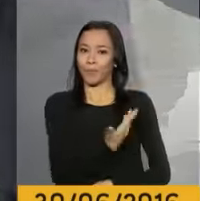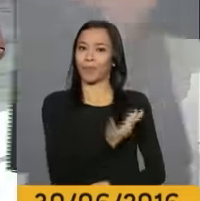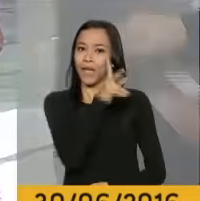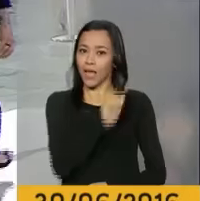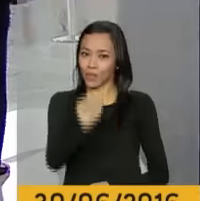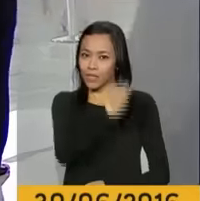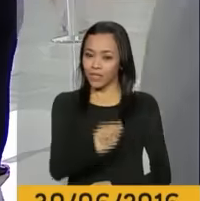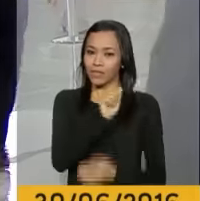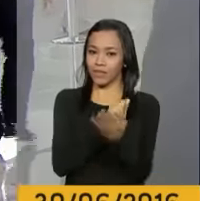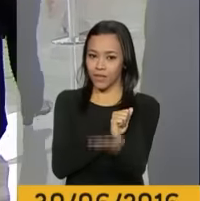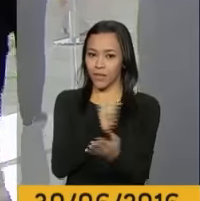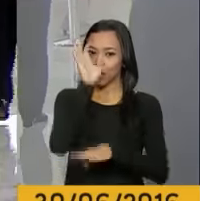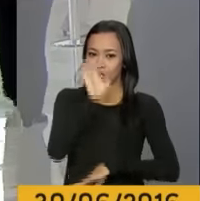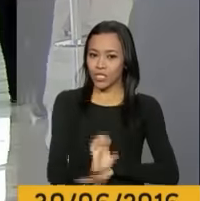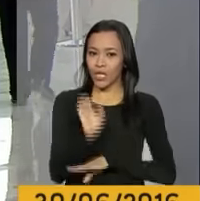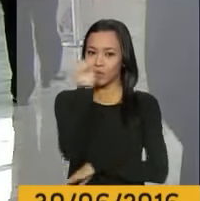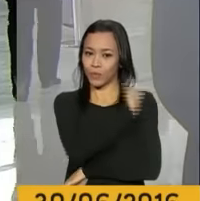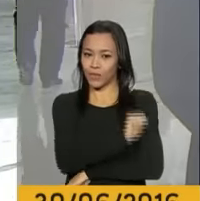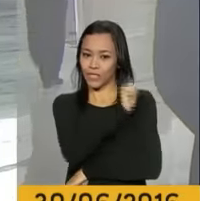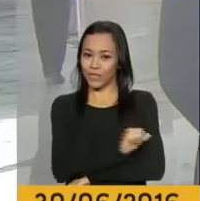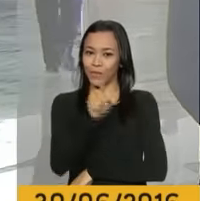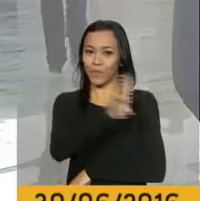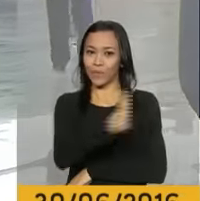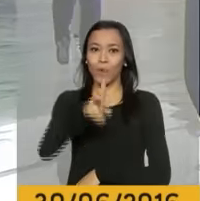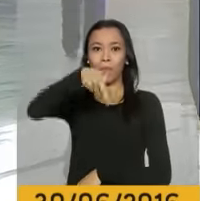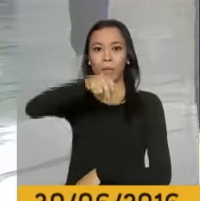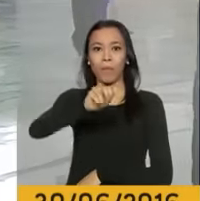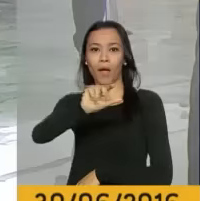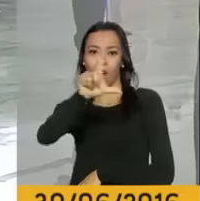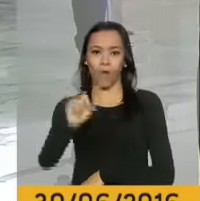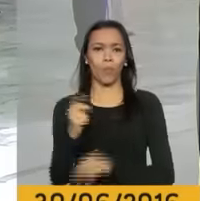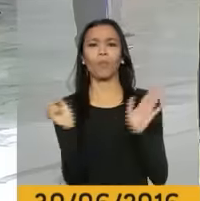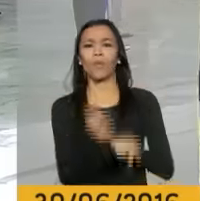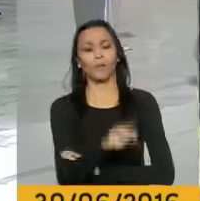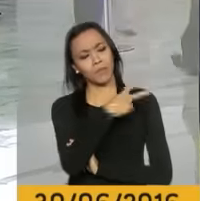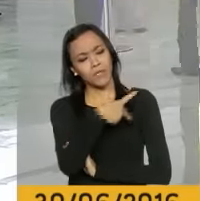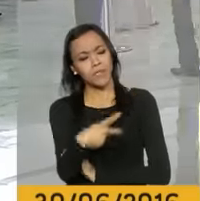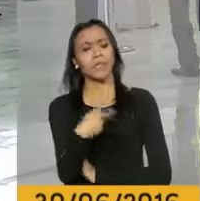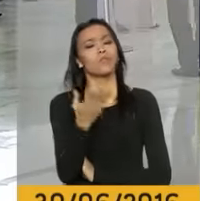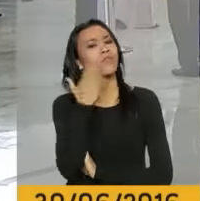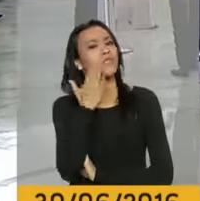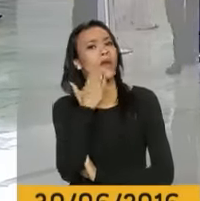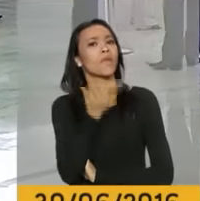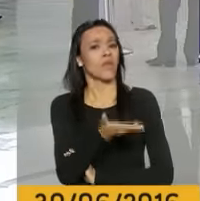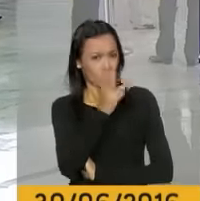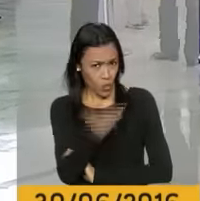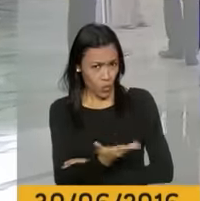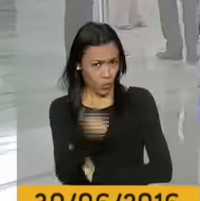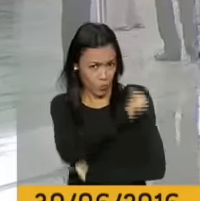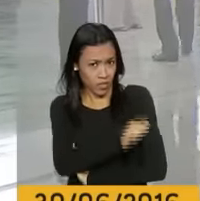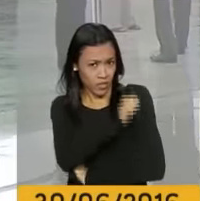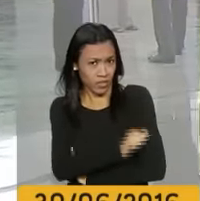Associação Comercial do Estado do Rio de Janeiro, Paulo Protásio. Presidente, eu queria que o senhor fizesse uma análise, né? Hoje o Rio de Janeiro, ele vive